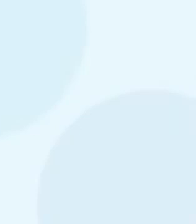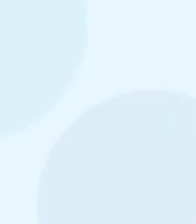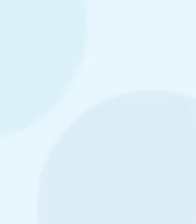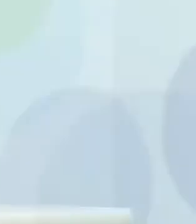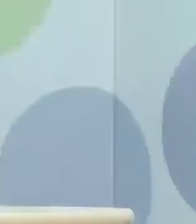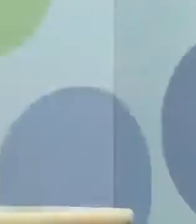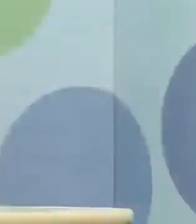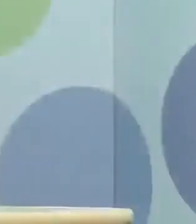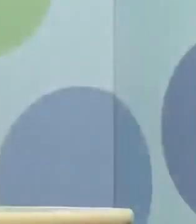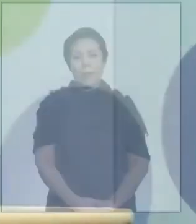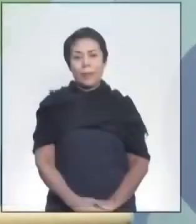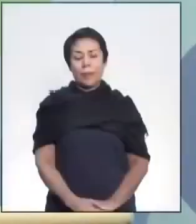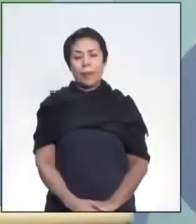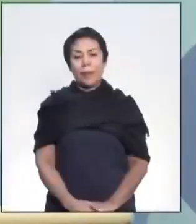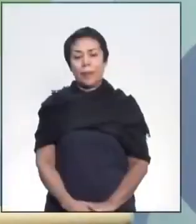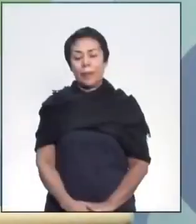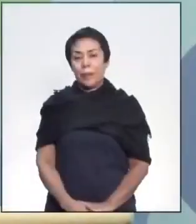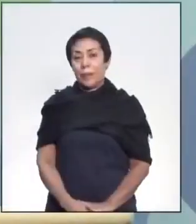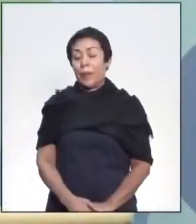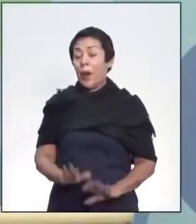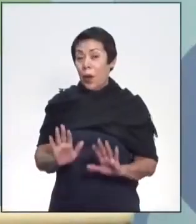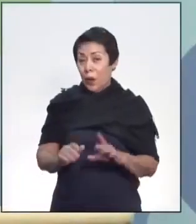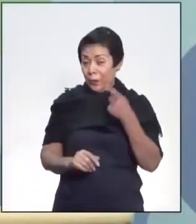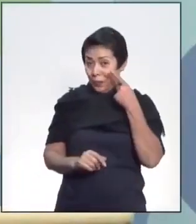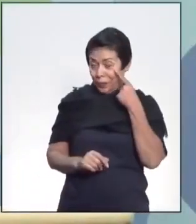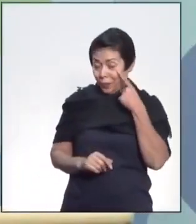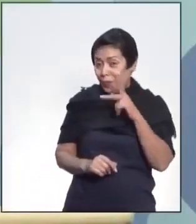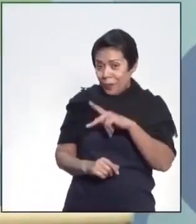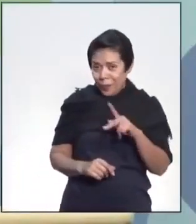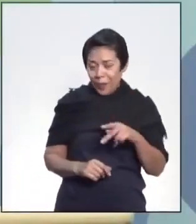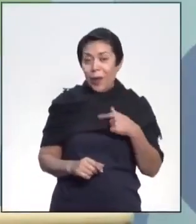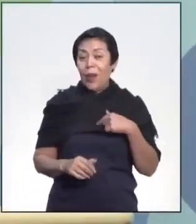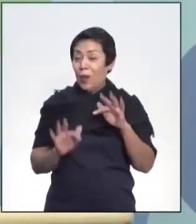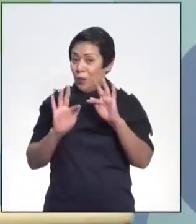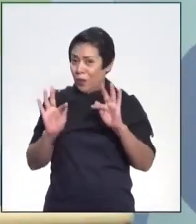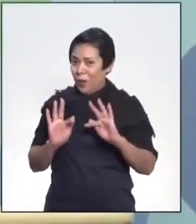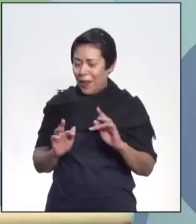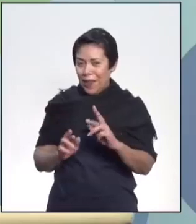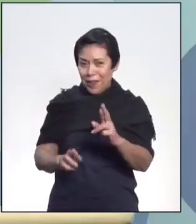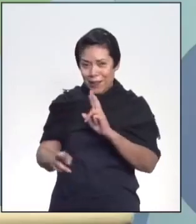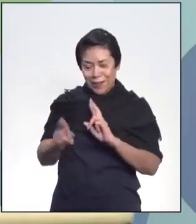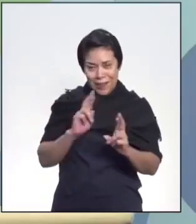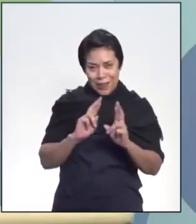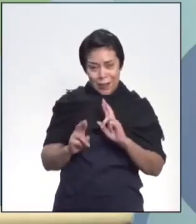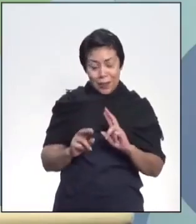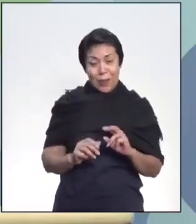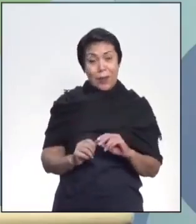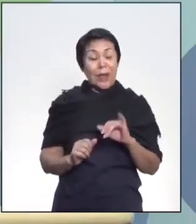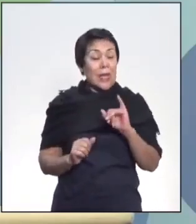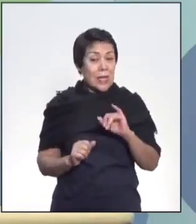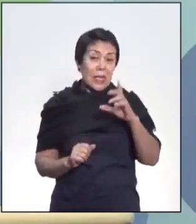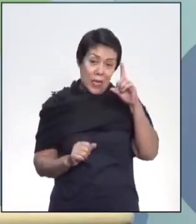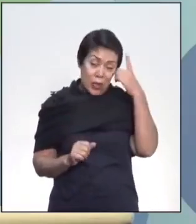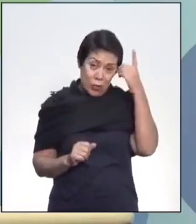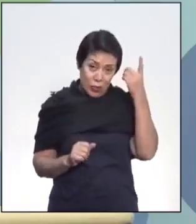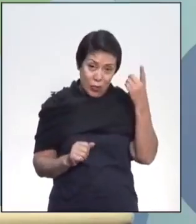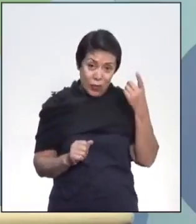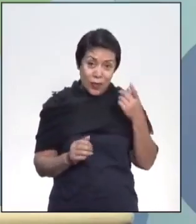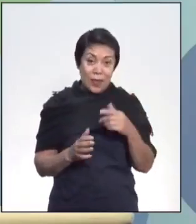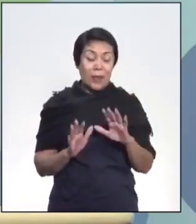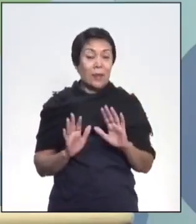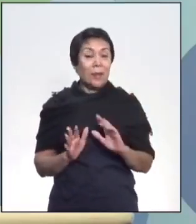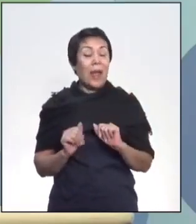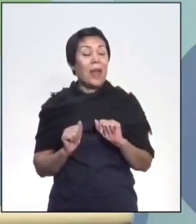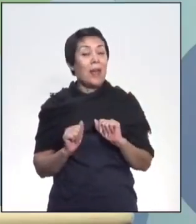Olha, Simone, eu vou te falar que eu estou muito feliz com as respostas. Lógico que se tivessem dúvidas, né, alguma